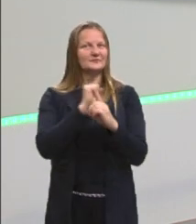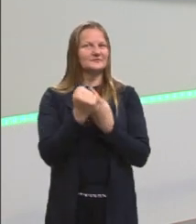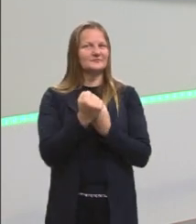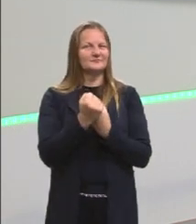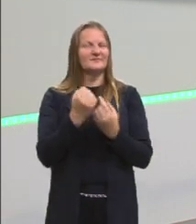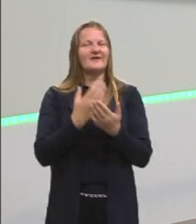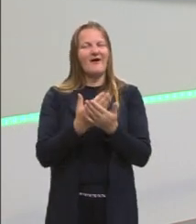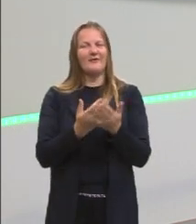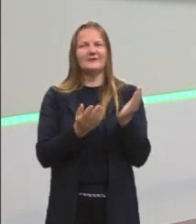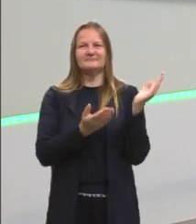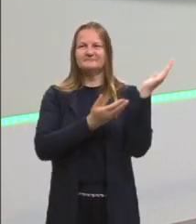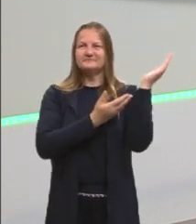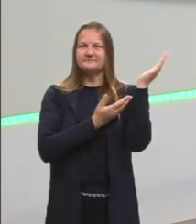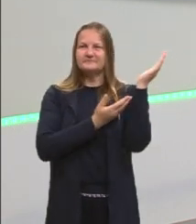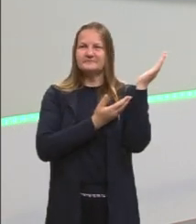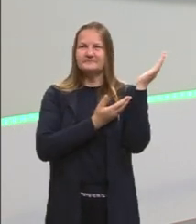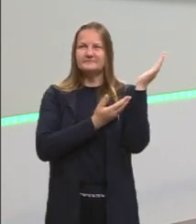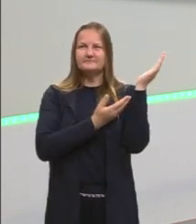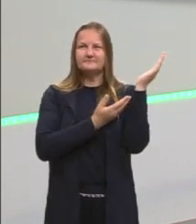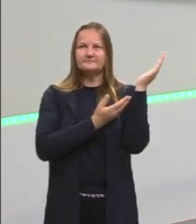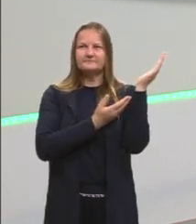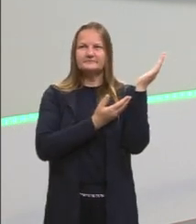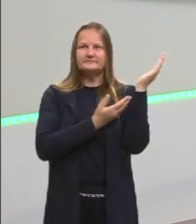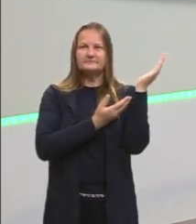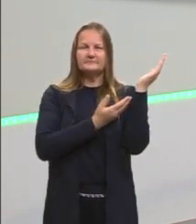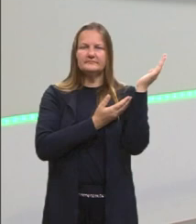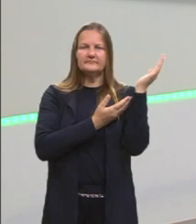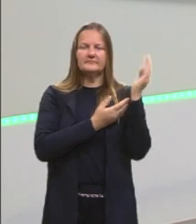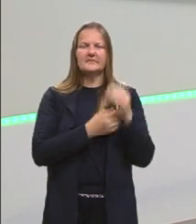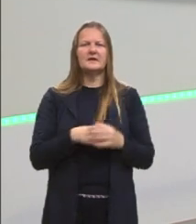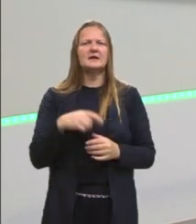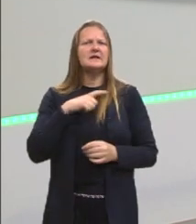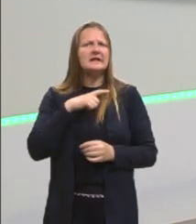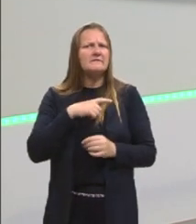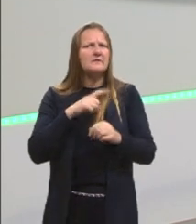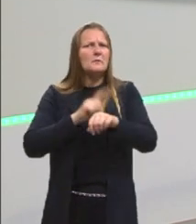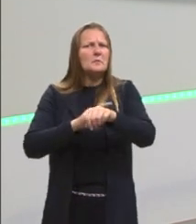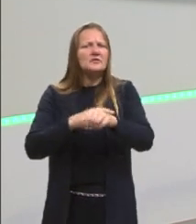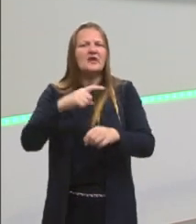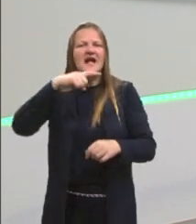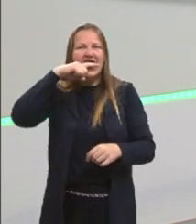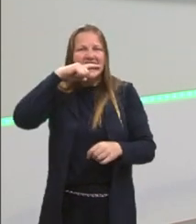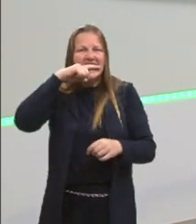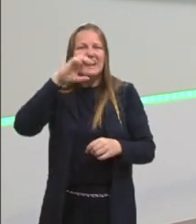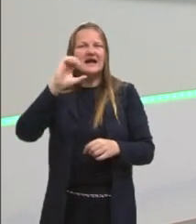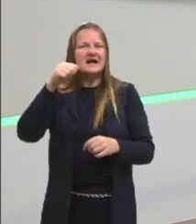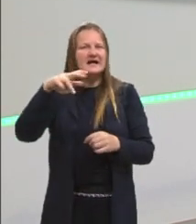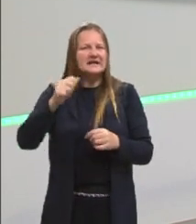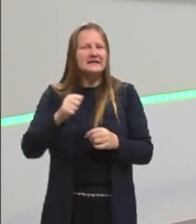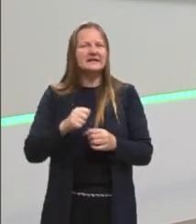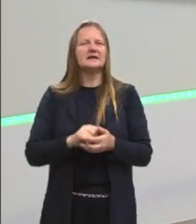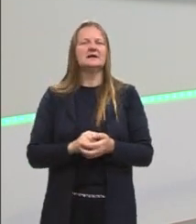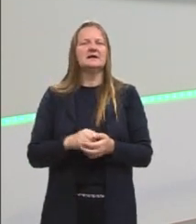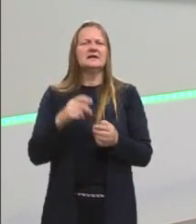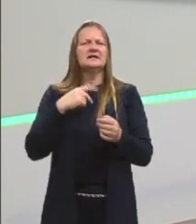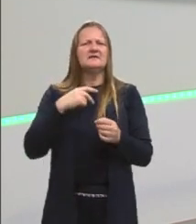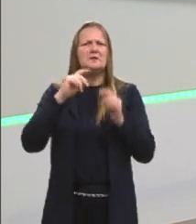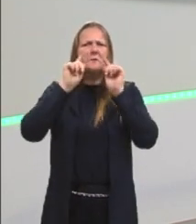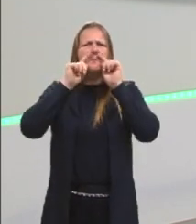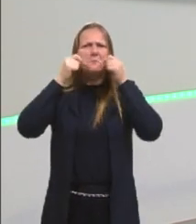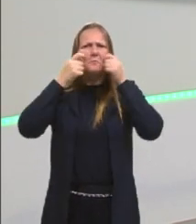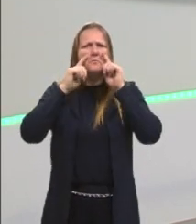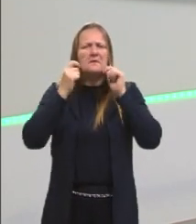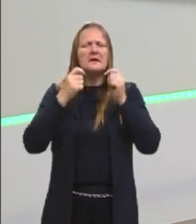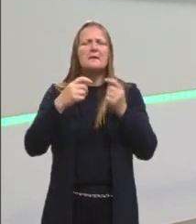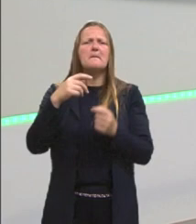brasileira né o período Mineiro o período da escravidão a cana-de-açúcar o patriarcalismo nós temos hoje